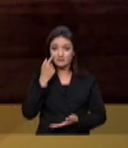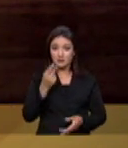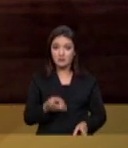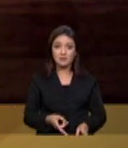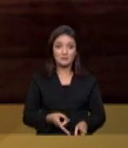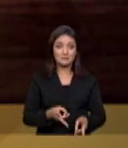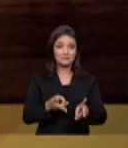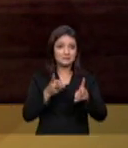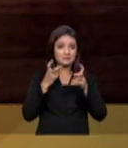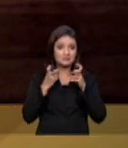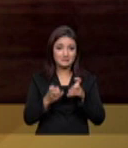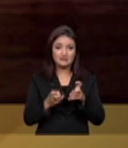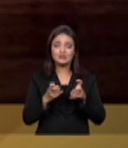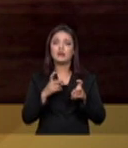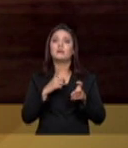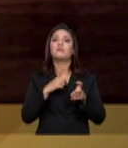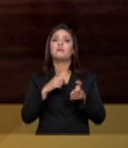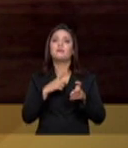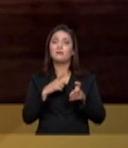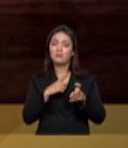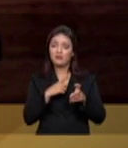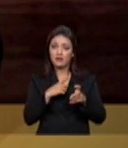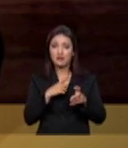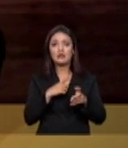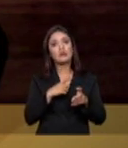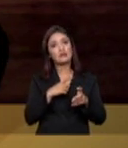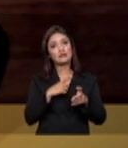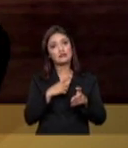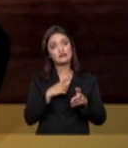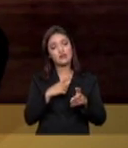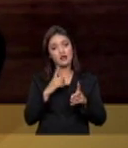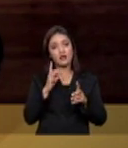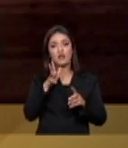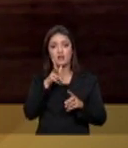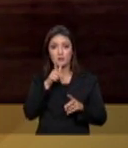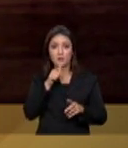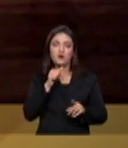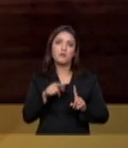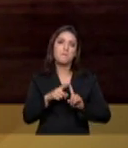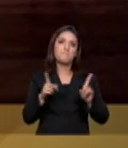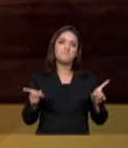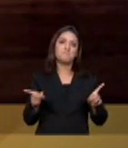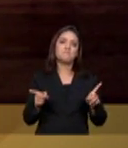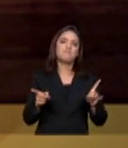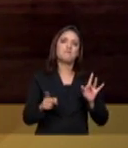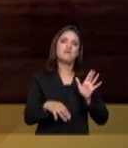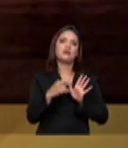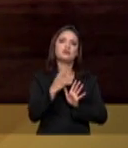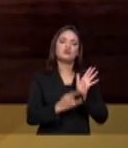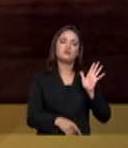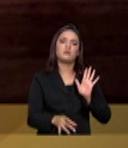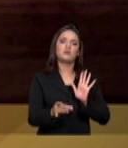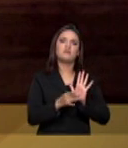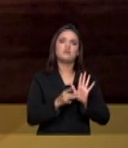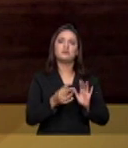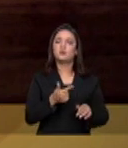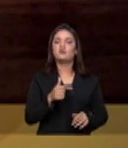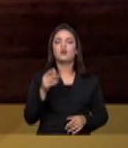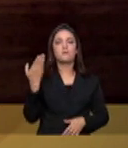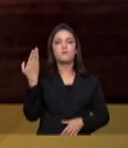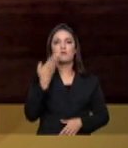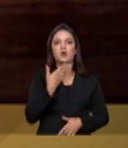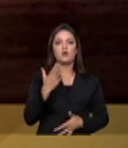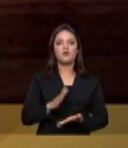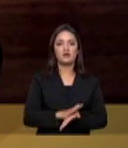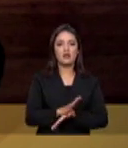desempenho de sua função condicional não parece que aí dar quitação do título proprietário comprovem na